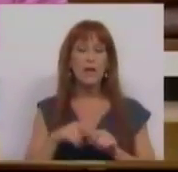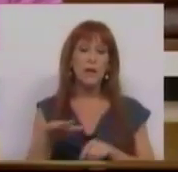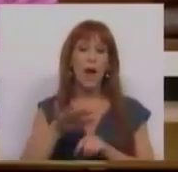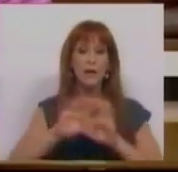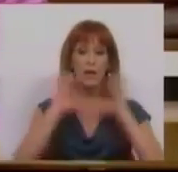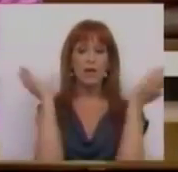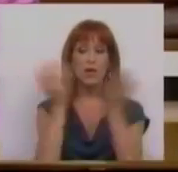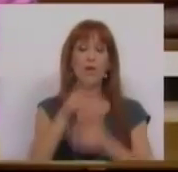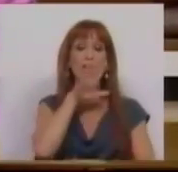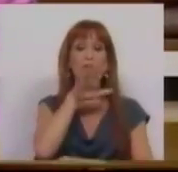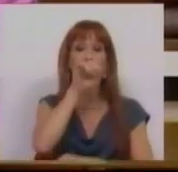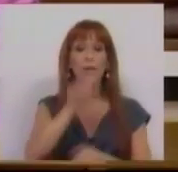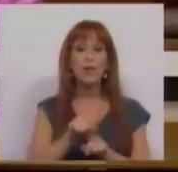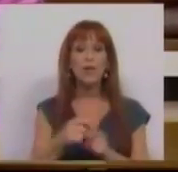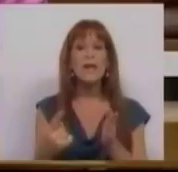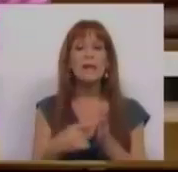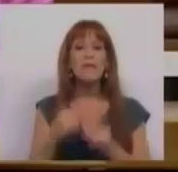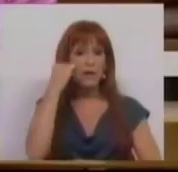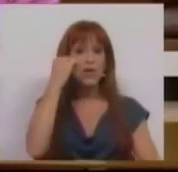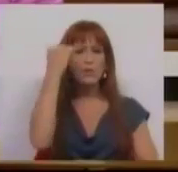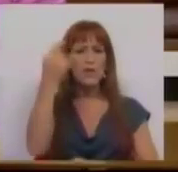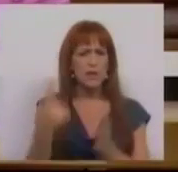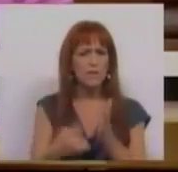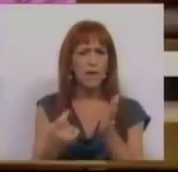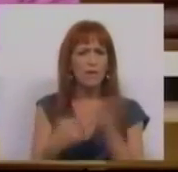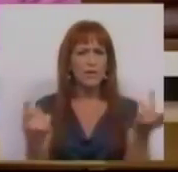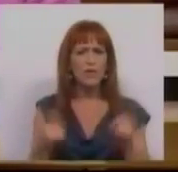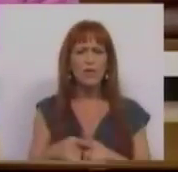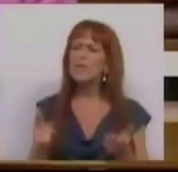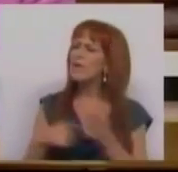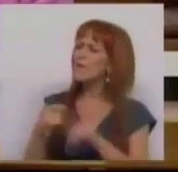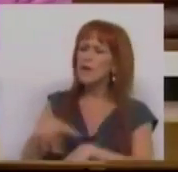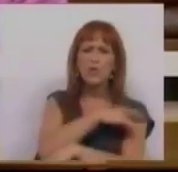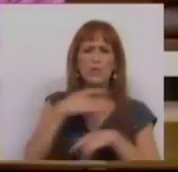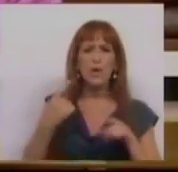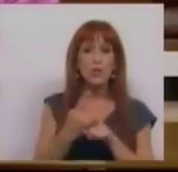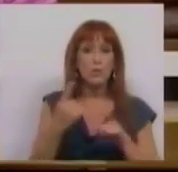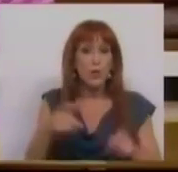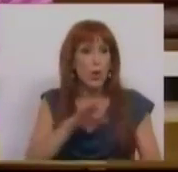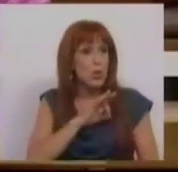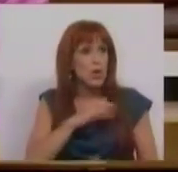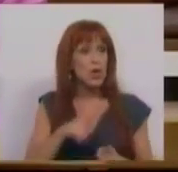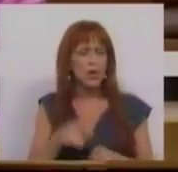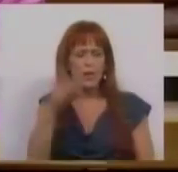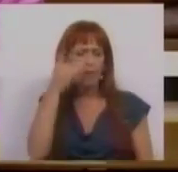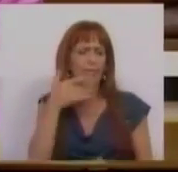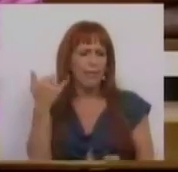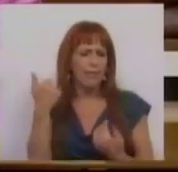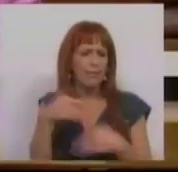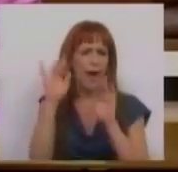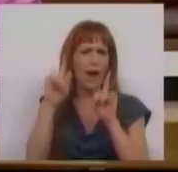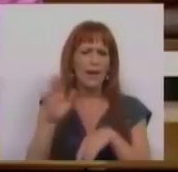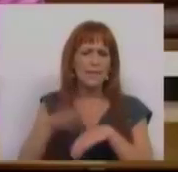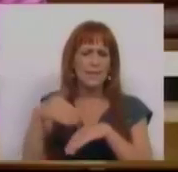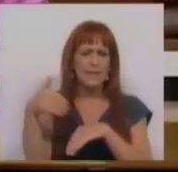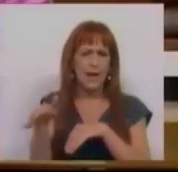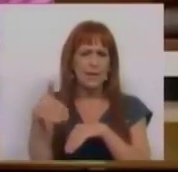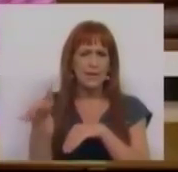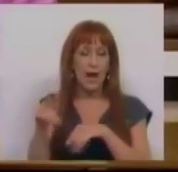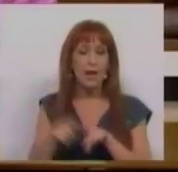clínica geral e familiar e faltam especialistas. Faltam médicos porque o senhor facilitou a sua